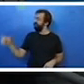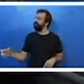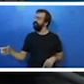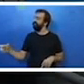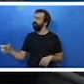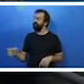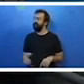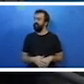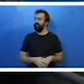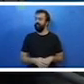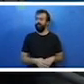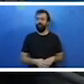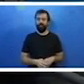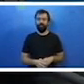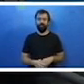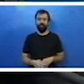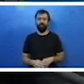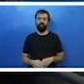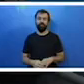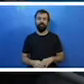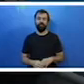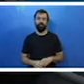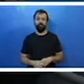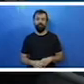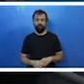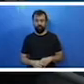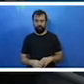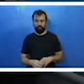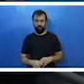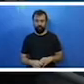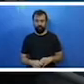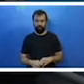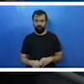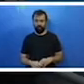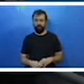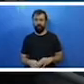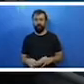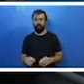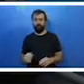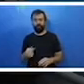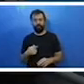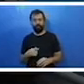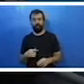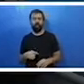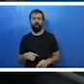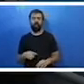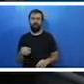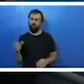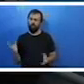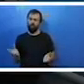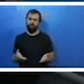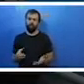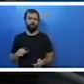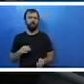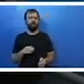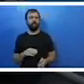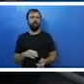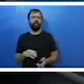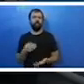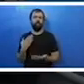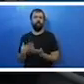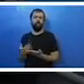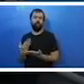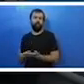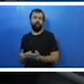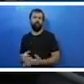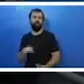fazendo aqui? Gente, sei que hoje não é aula de português, mas preciso falar. Olha o jeitinho da